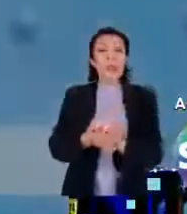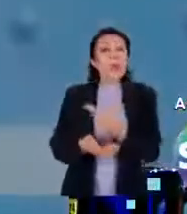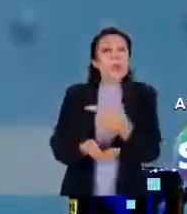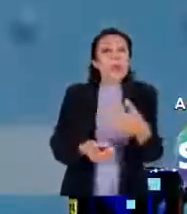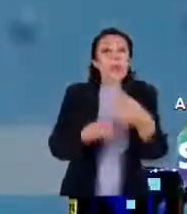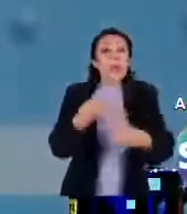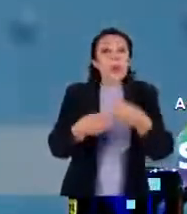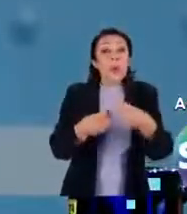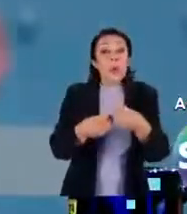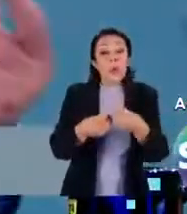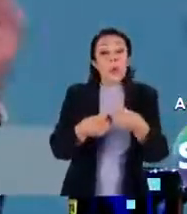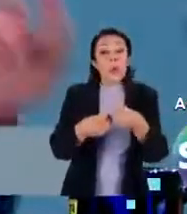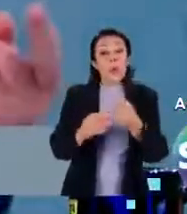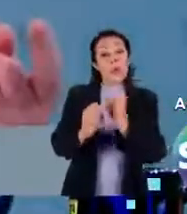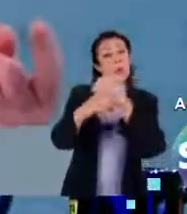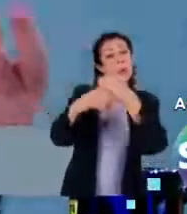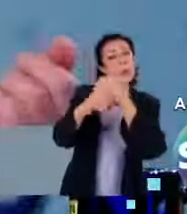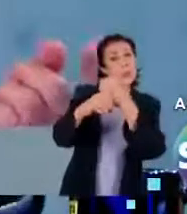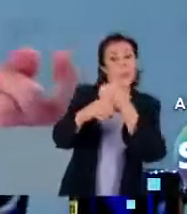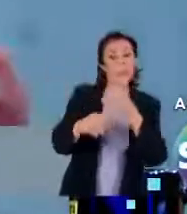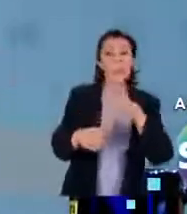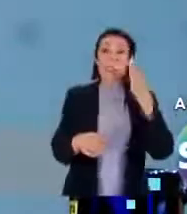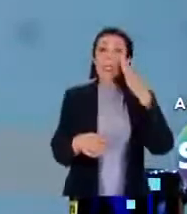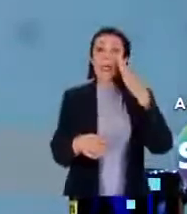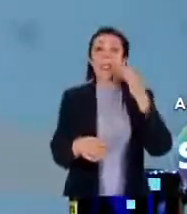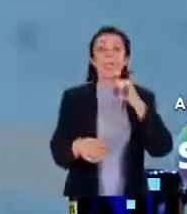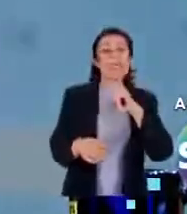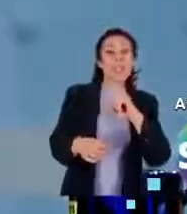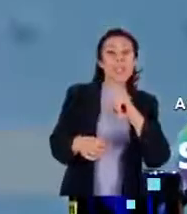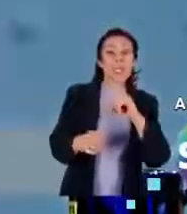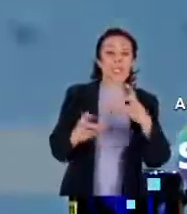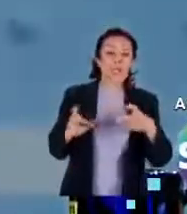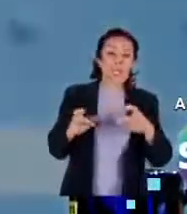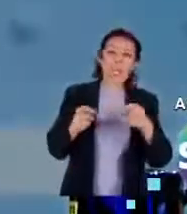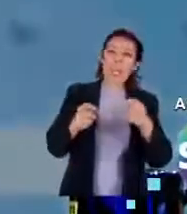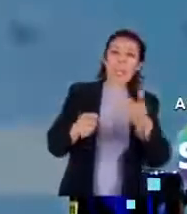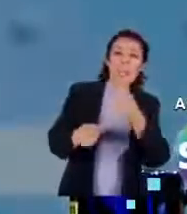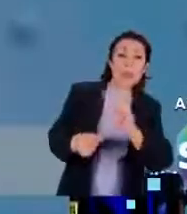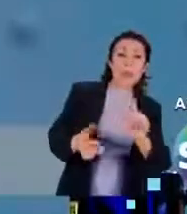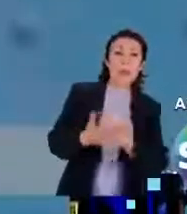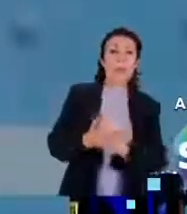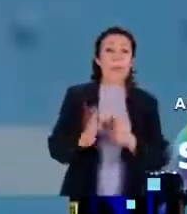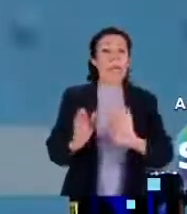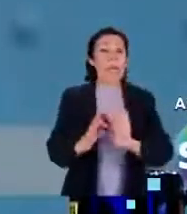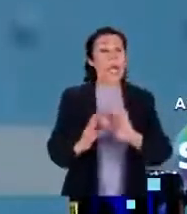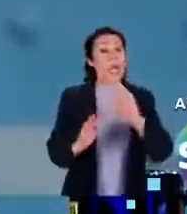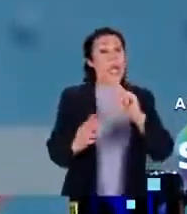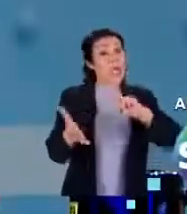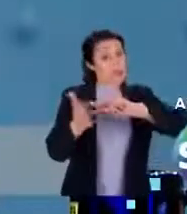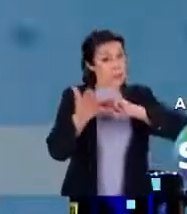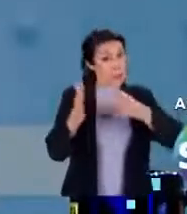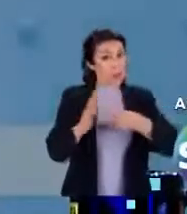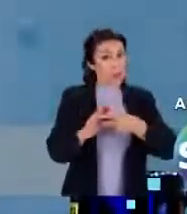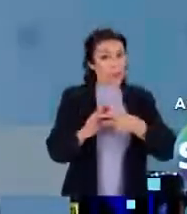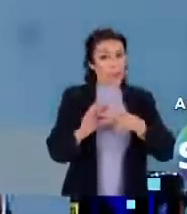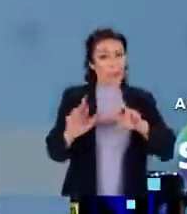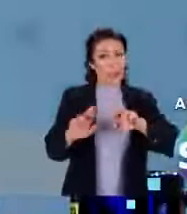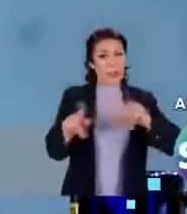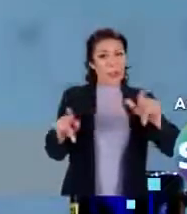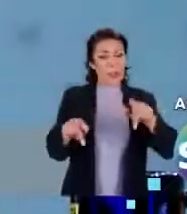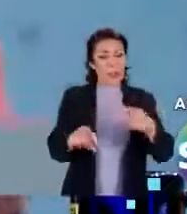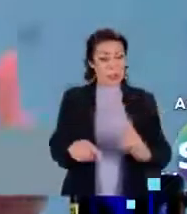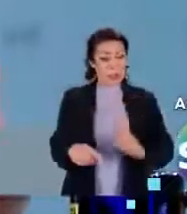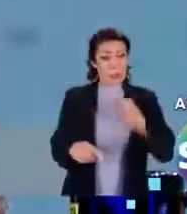de fazer a punção para saber se aquilo é maligno ou benigno só que aí a diferença da vida da morte porque feito o diagnóstico